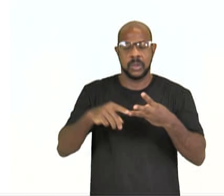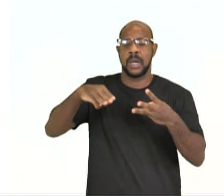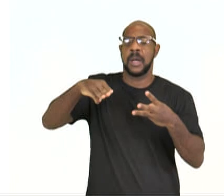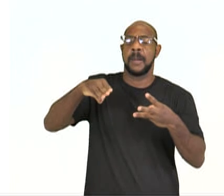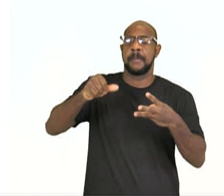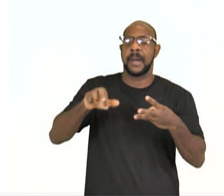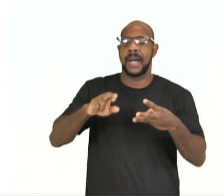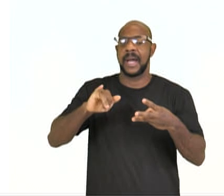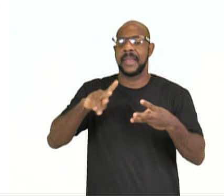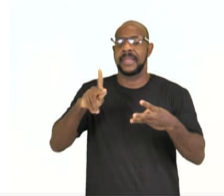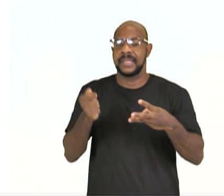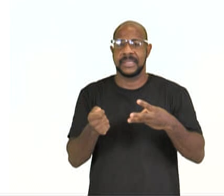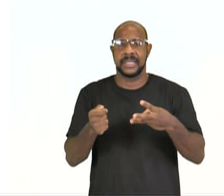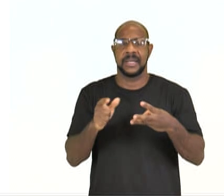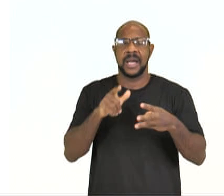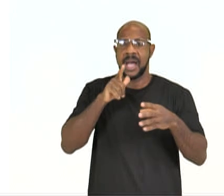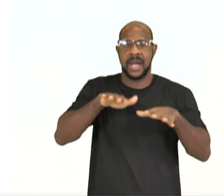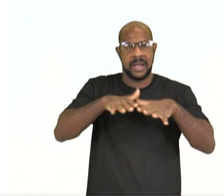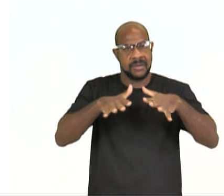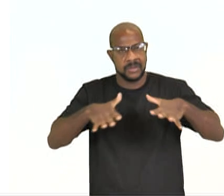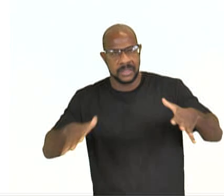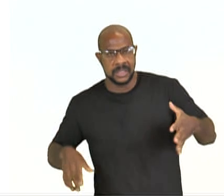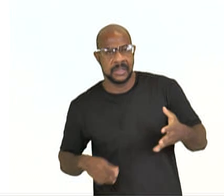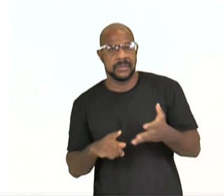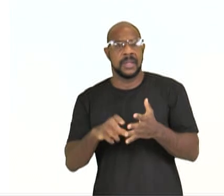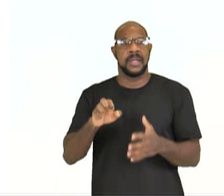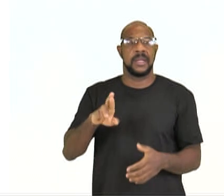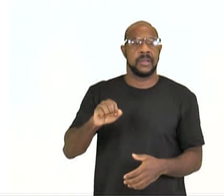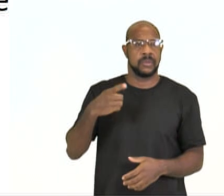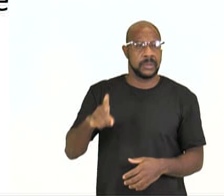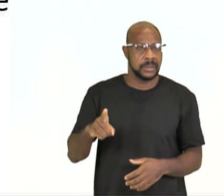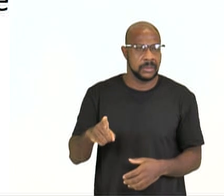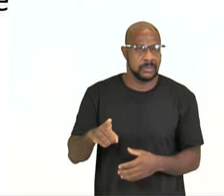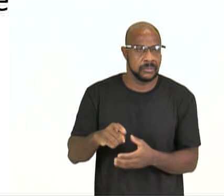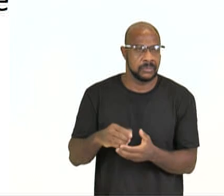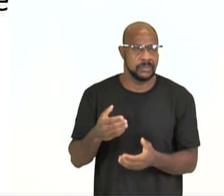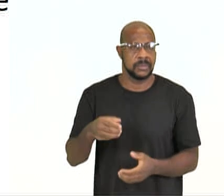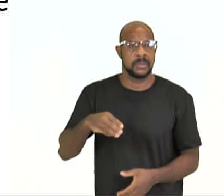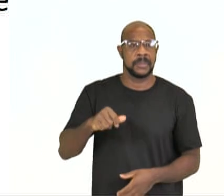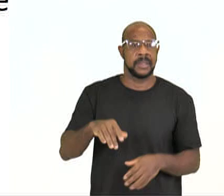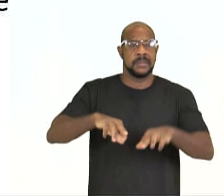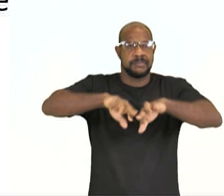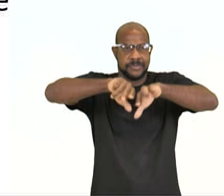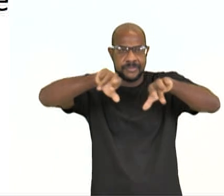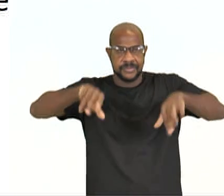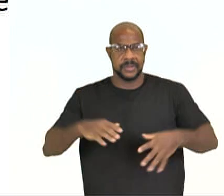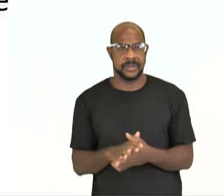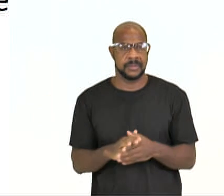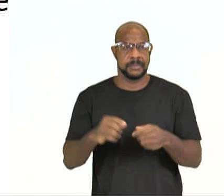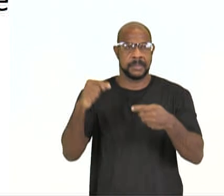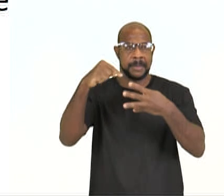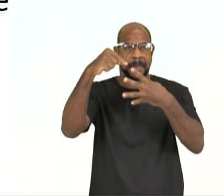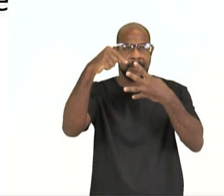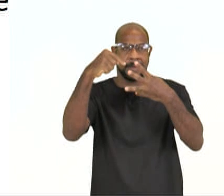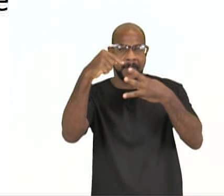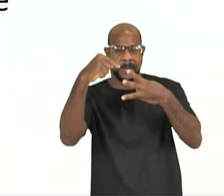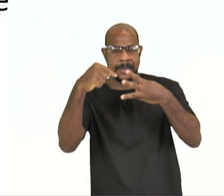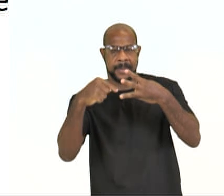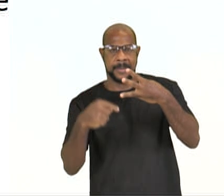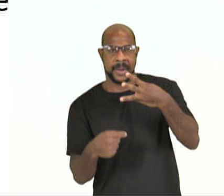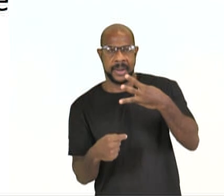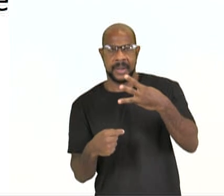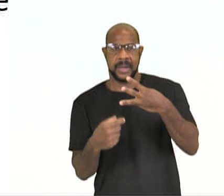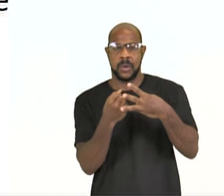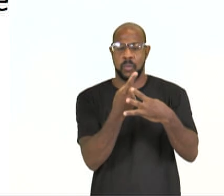tinham que numerar de acordo com o tipo de cada uma. A resposta que ficou ali para nós, então, a primeira era número 2,